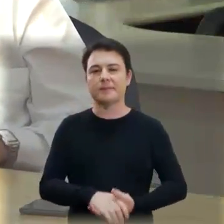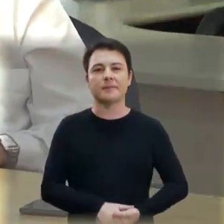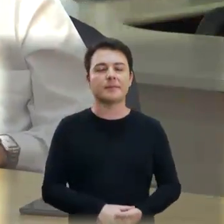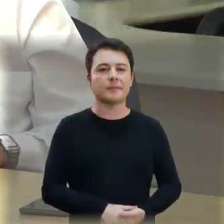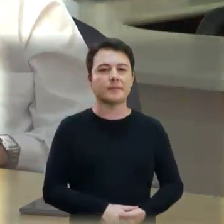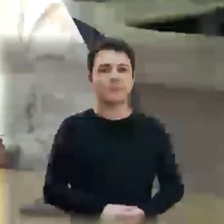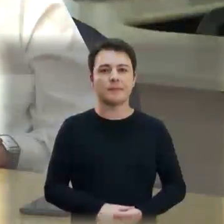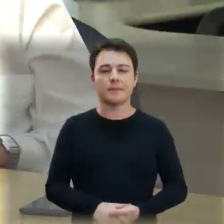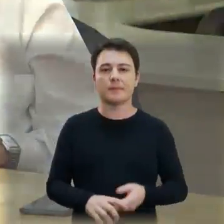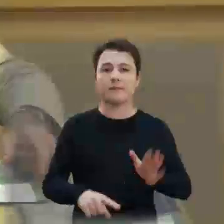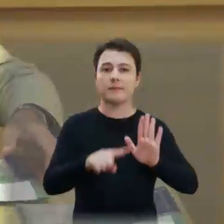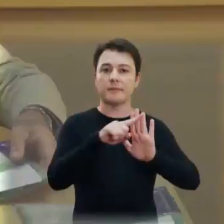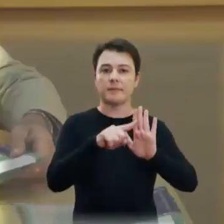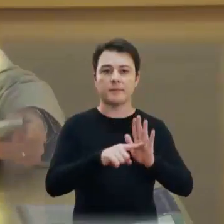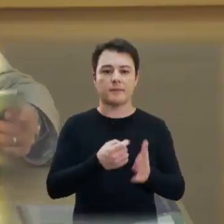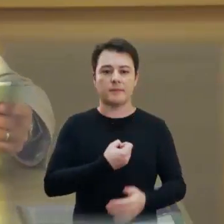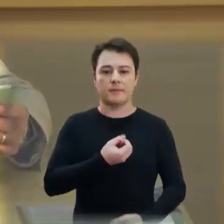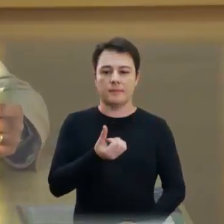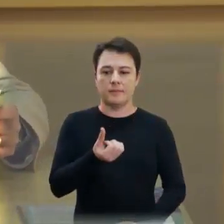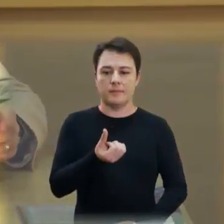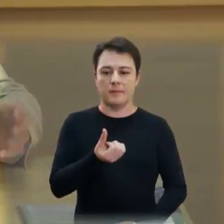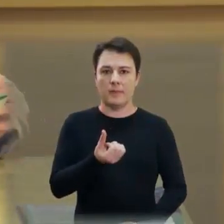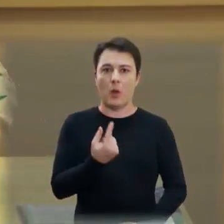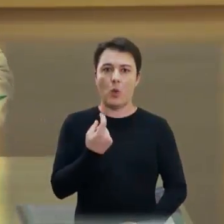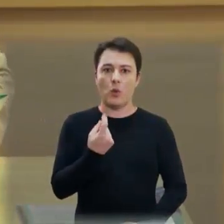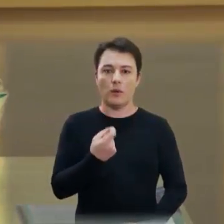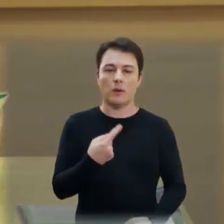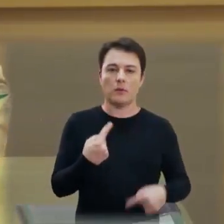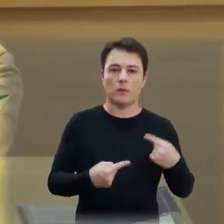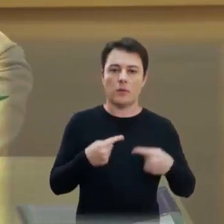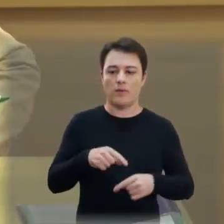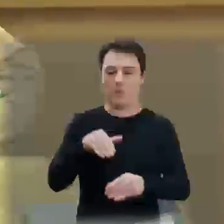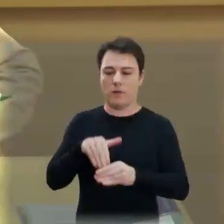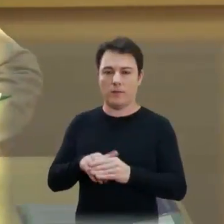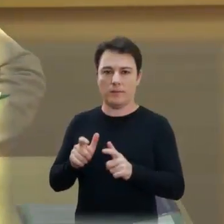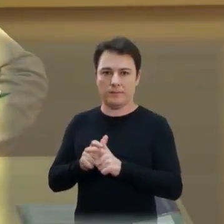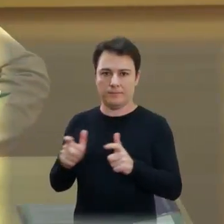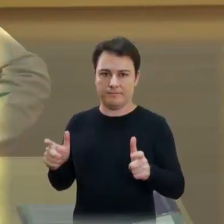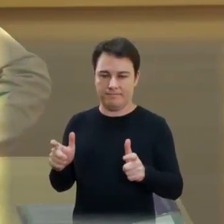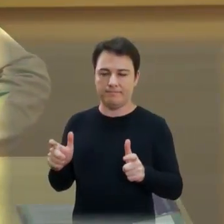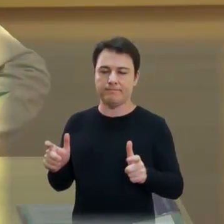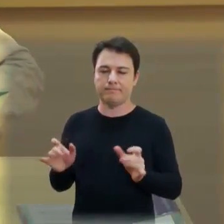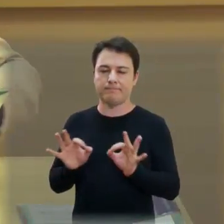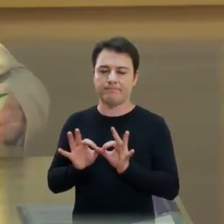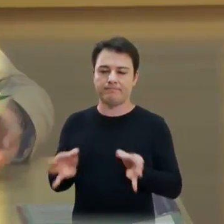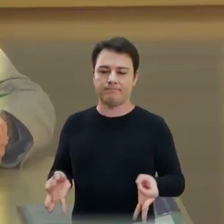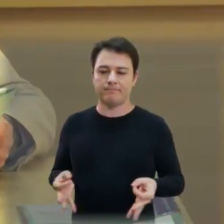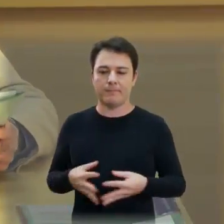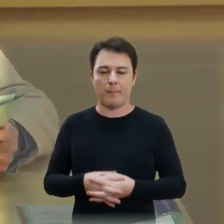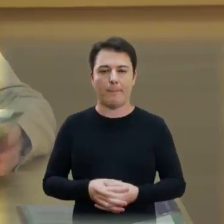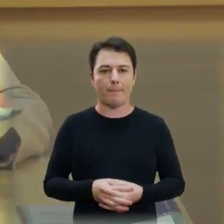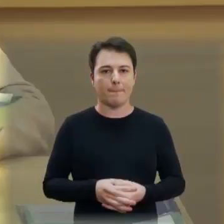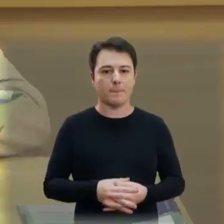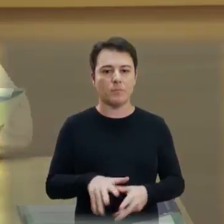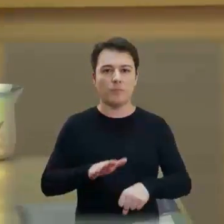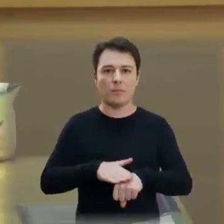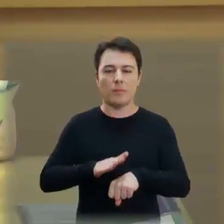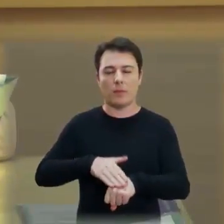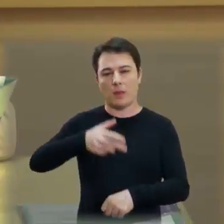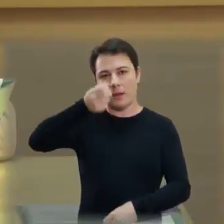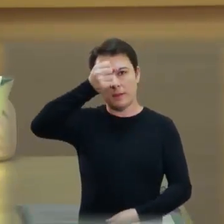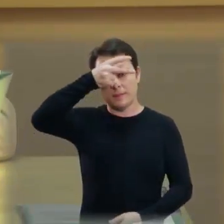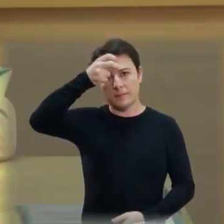Próximo item. Item número 6, única discussão e votação, maioria simples, votação simbólica. Interessado, Prefeitura